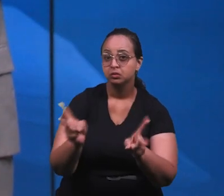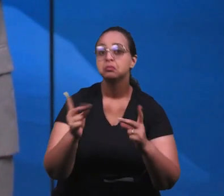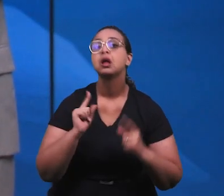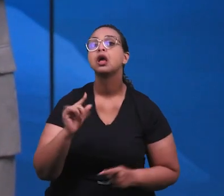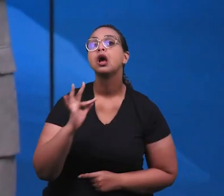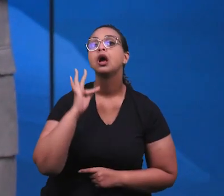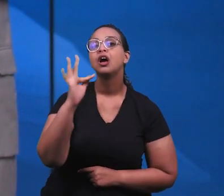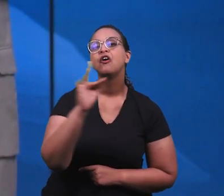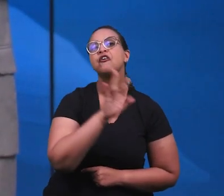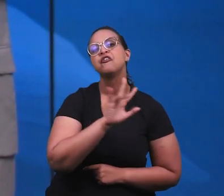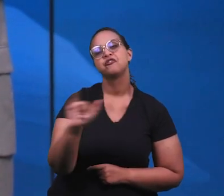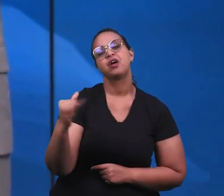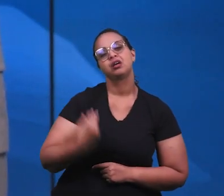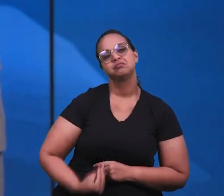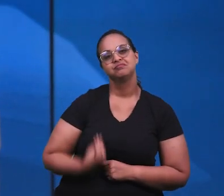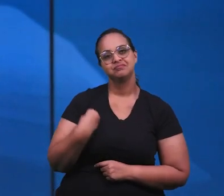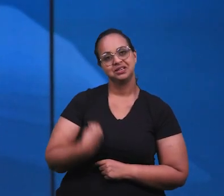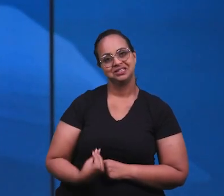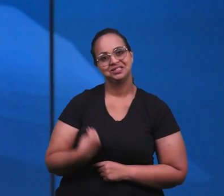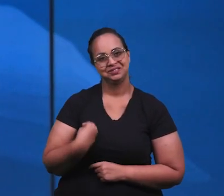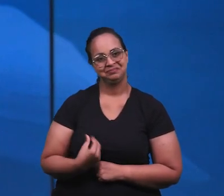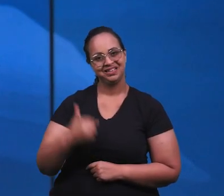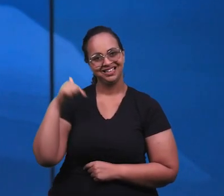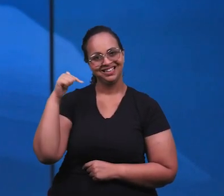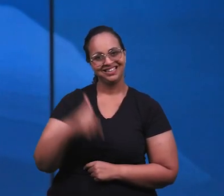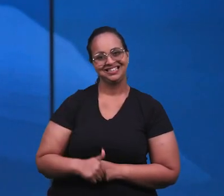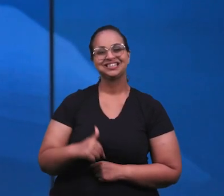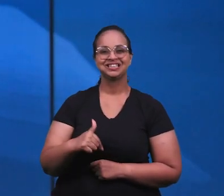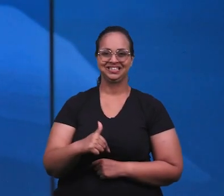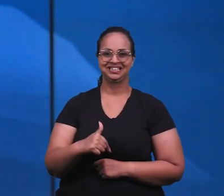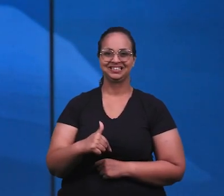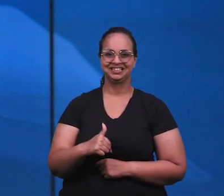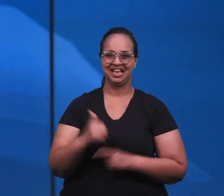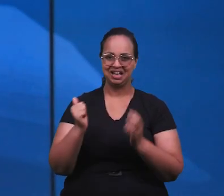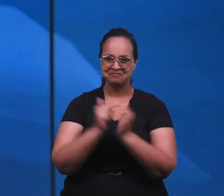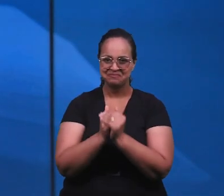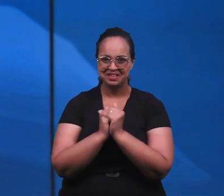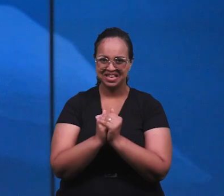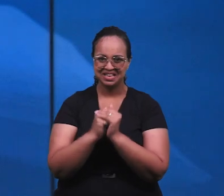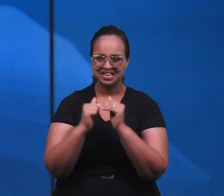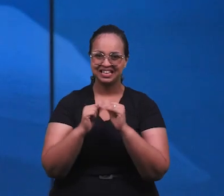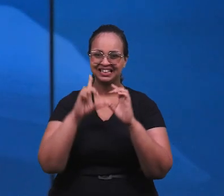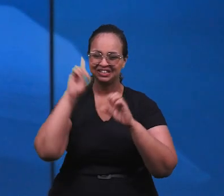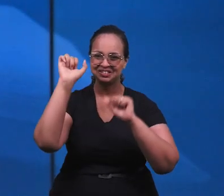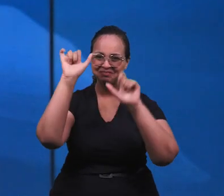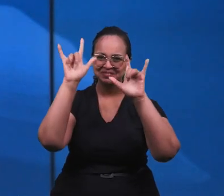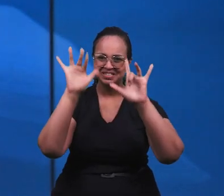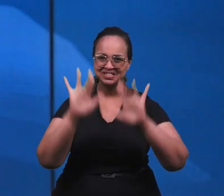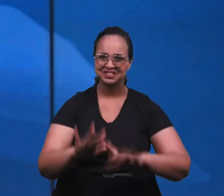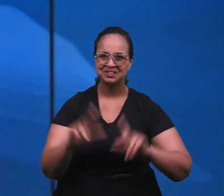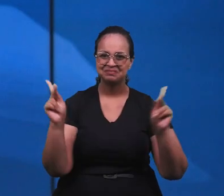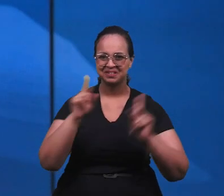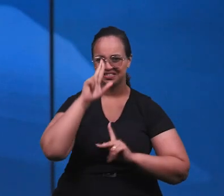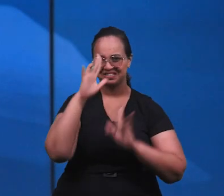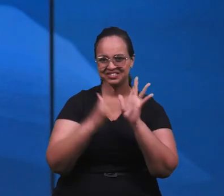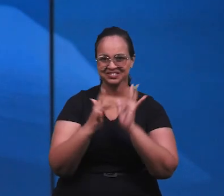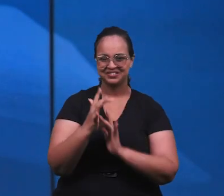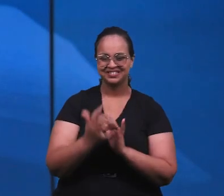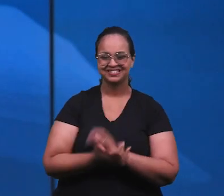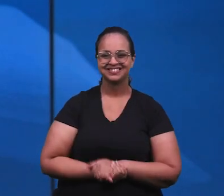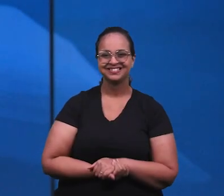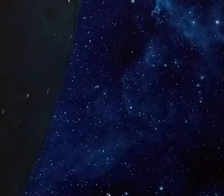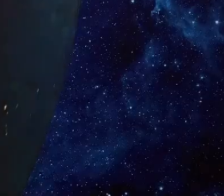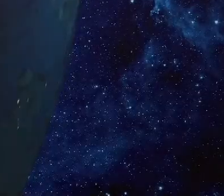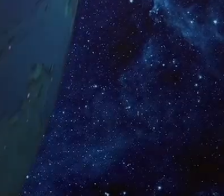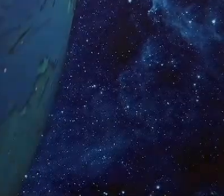YouTube para daqui a pouco participar do conteúdo doutrinário da Escola Bíblica Dominical. Amém? Deus abençoe a todos, então, com a paz do Senhor